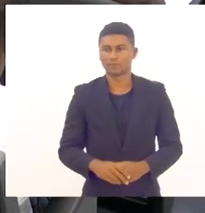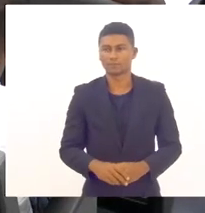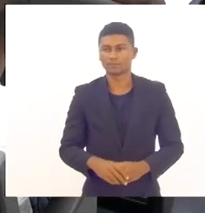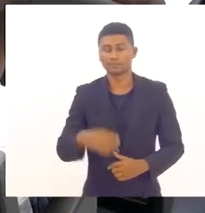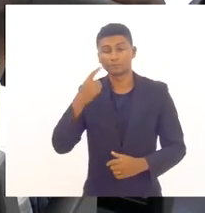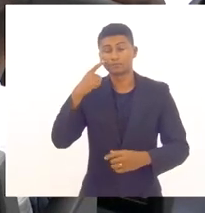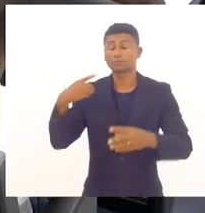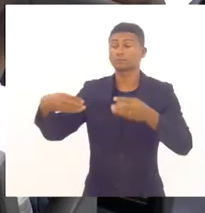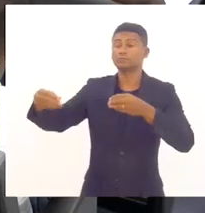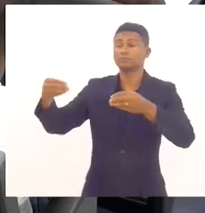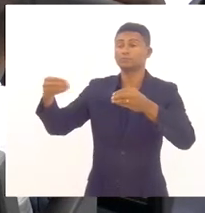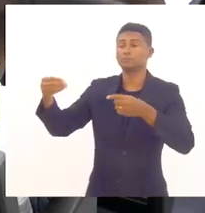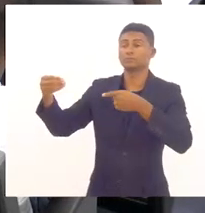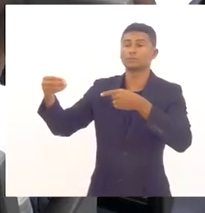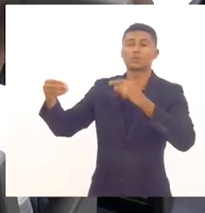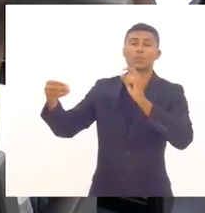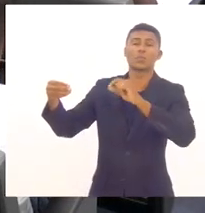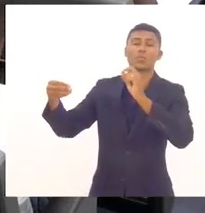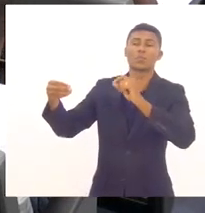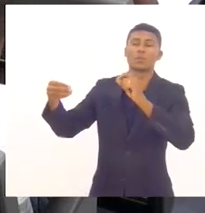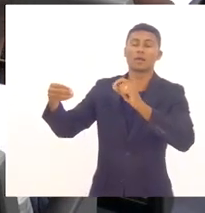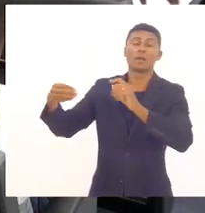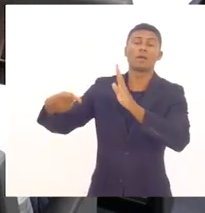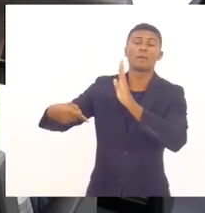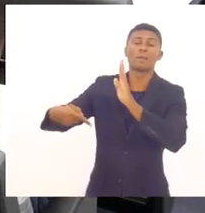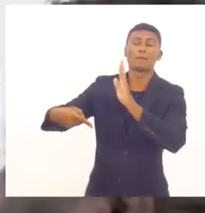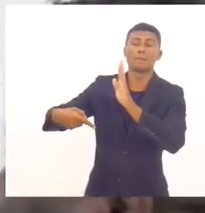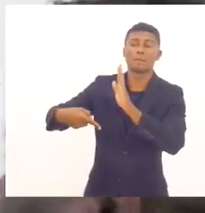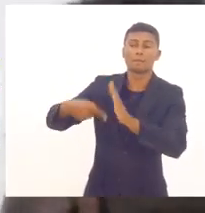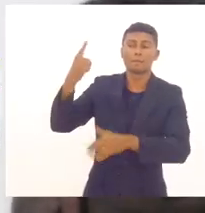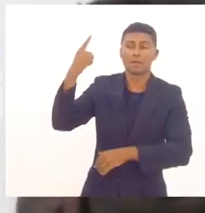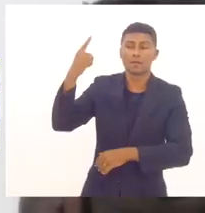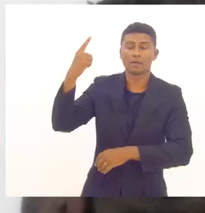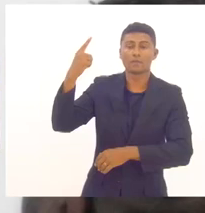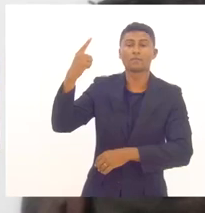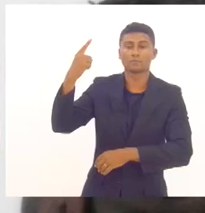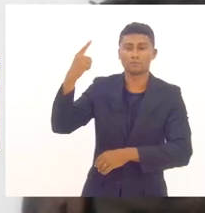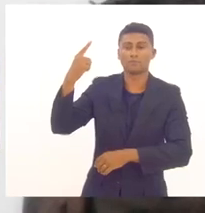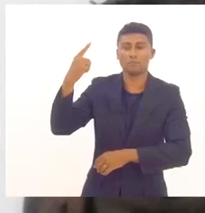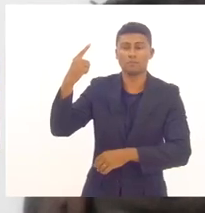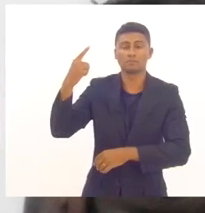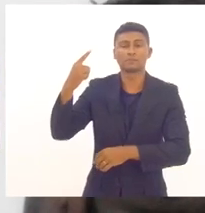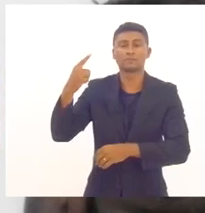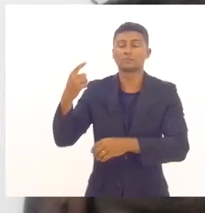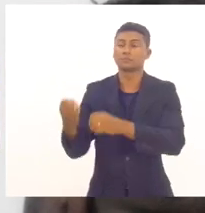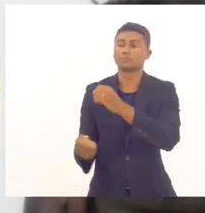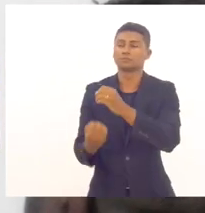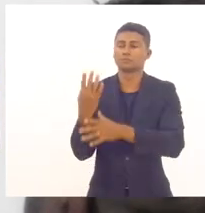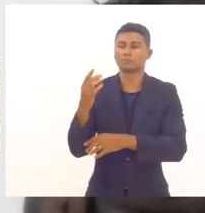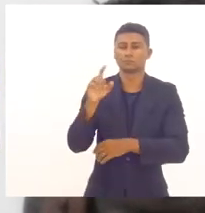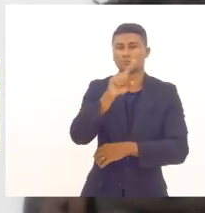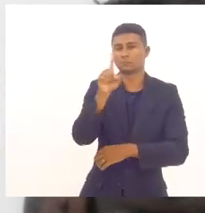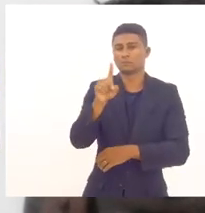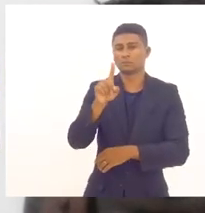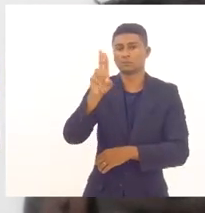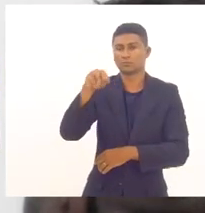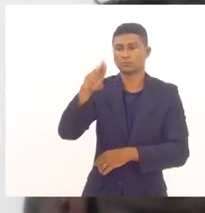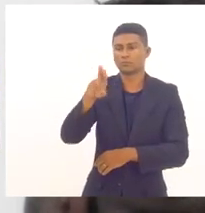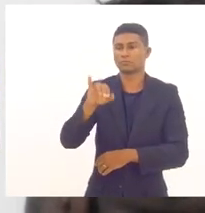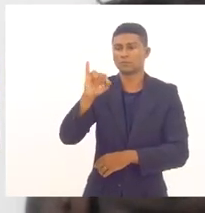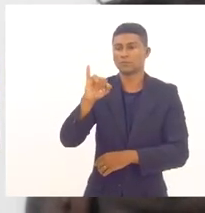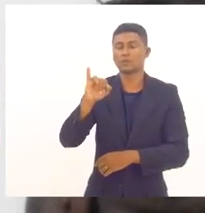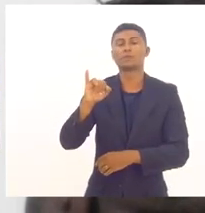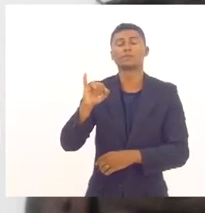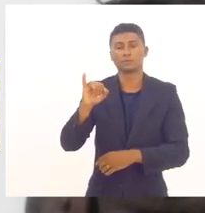o cartaz do primeiro, desde a inauguração do Zumbi, que eu participei muito, eu sou fundador do PDT.